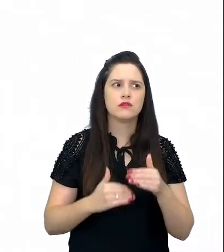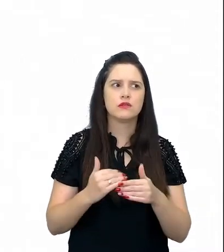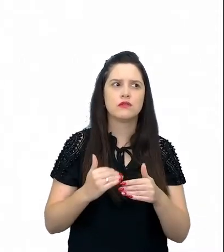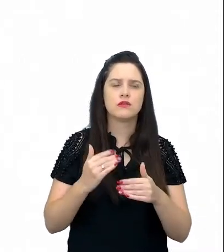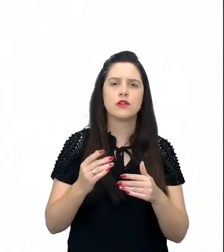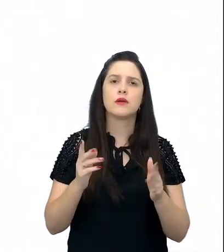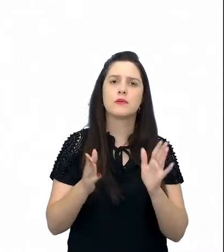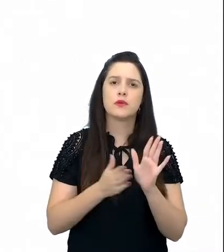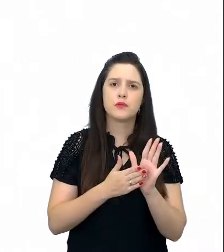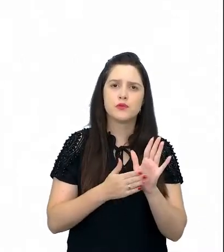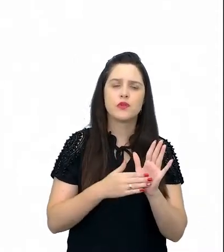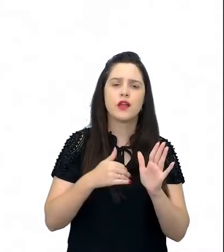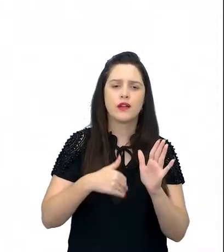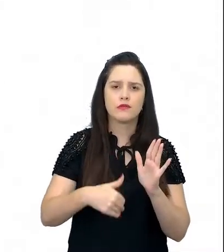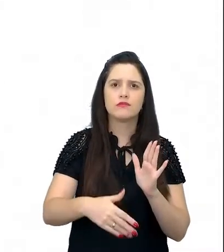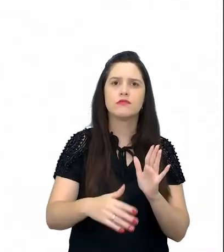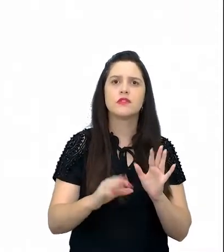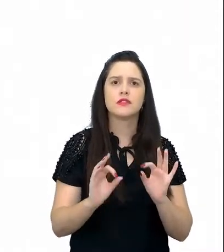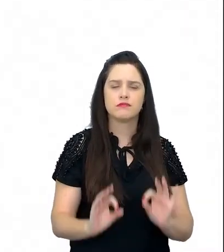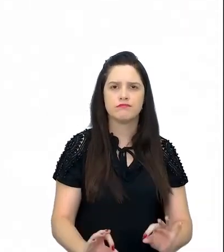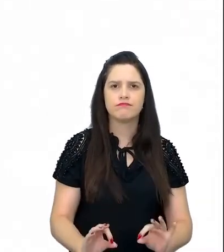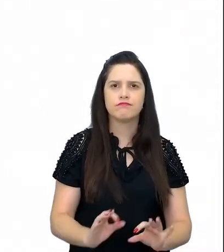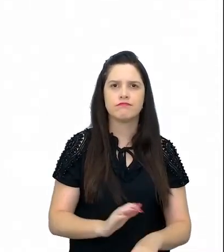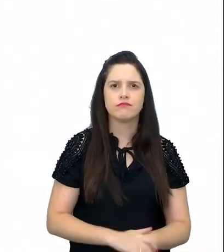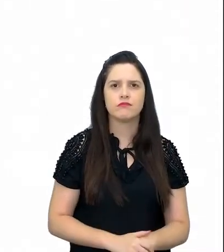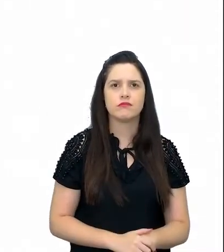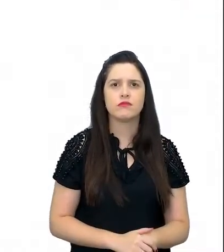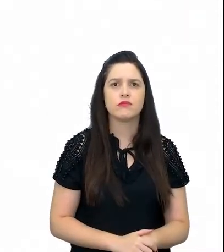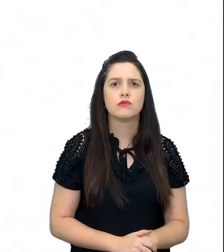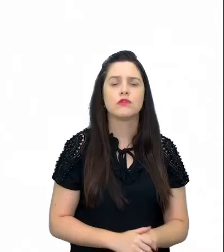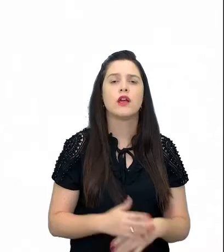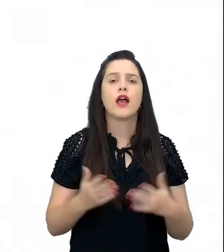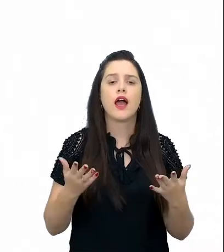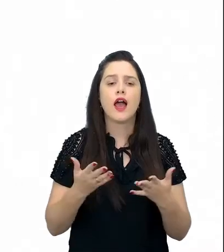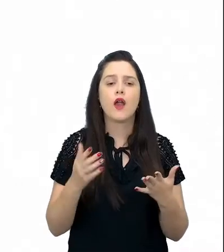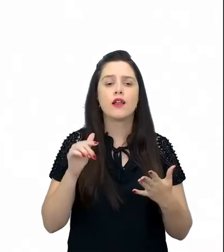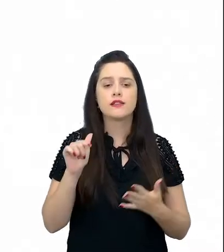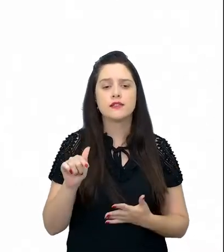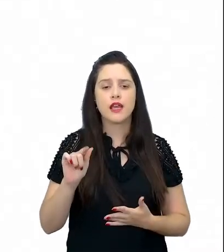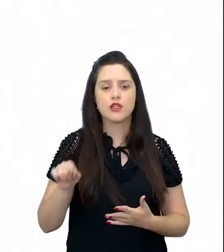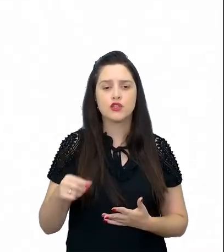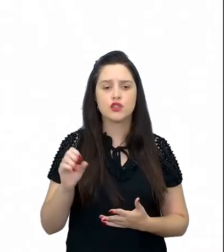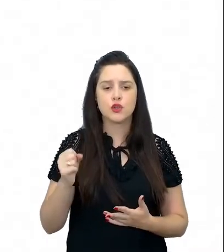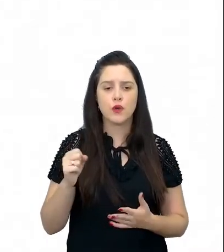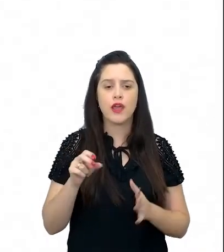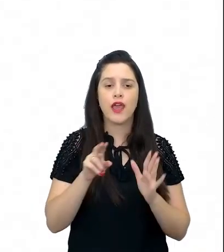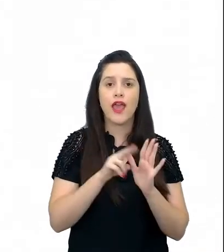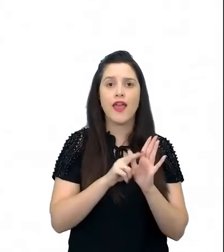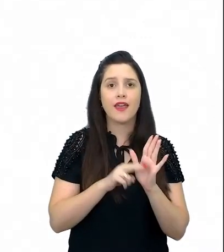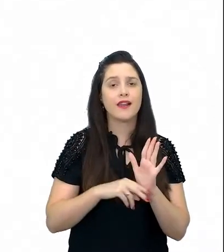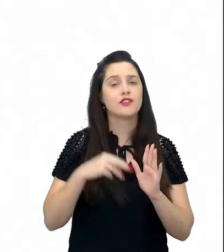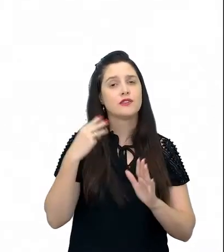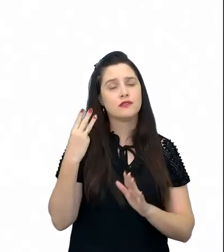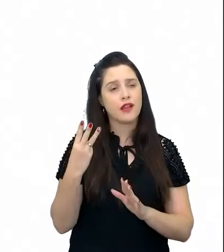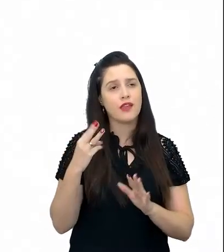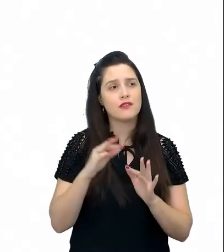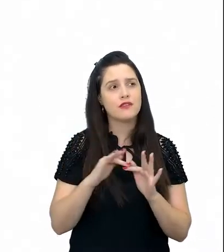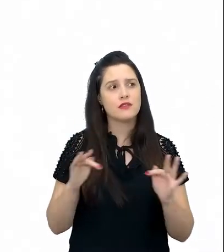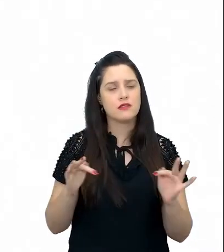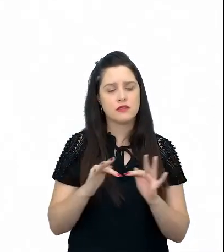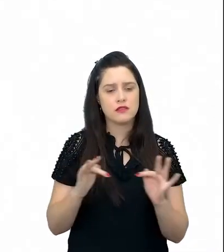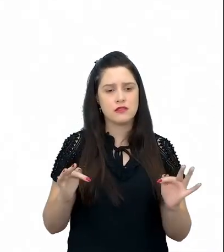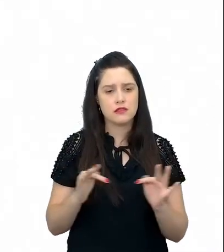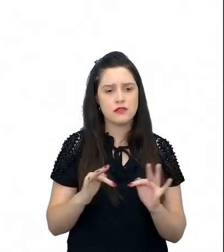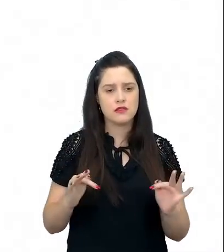de proporcionalidade entre as grandezas. Na aula 7 e 8, que é a nossa famosa regra de três simples, aí vem